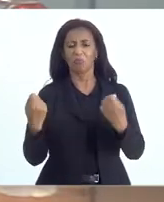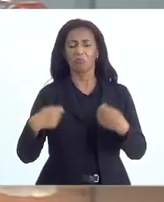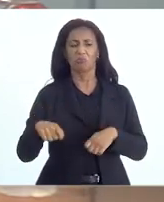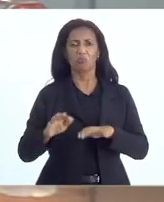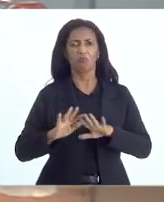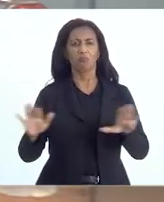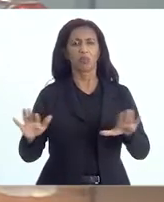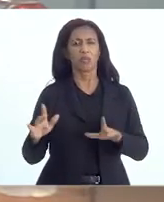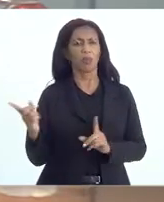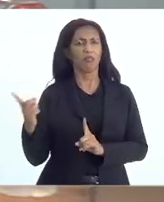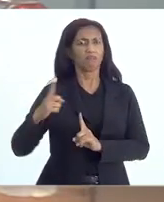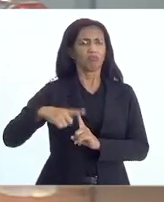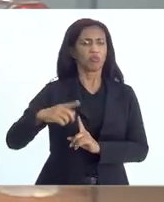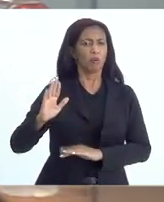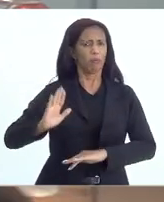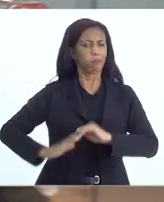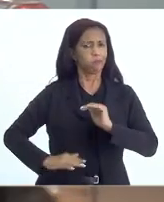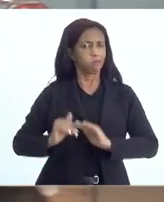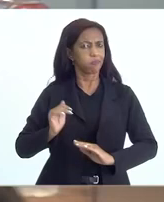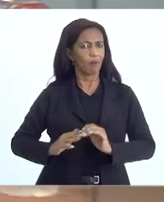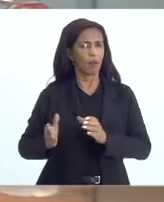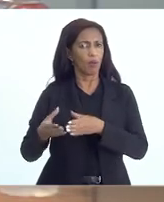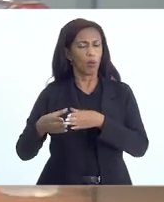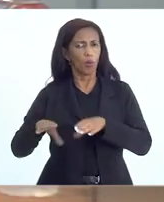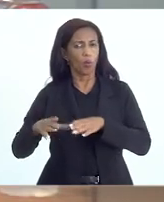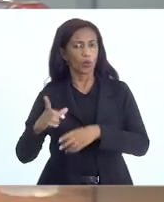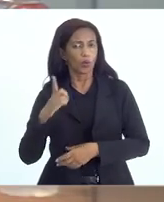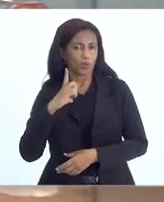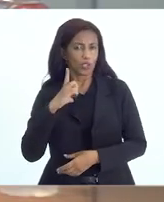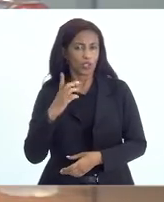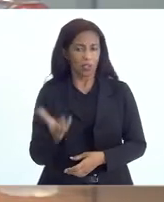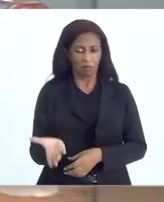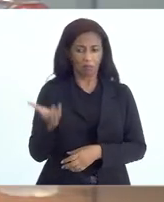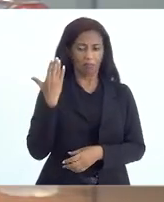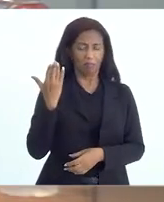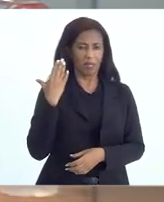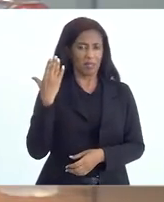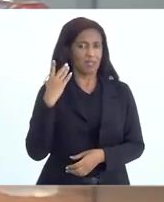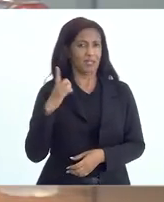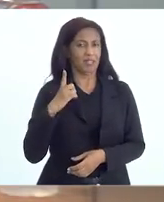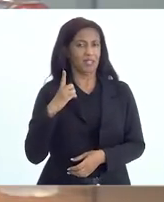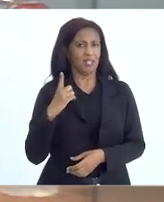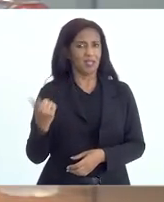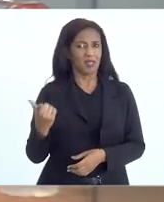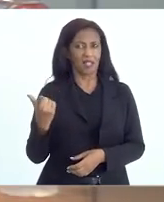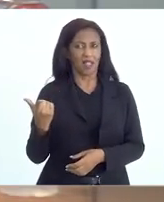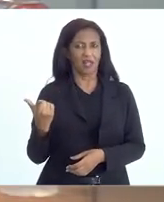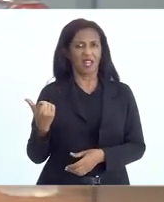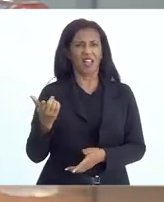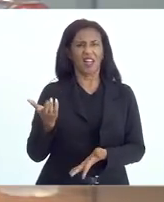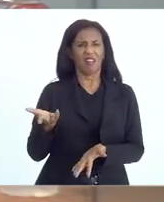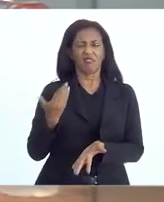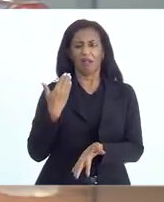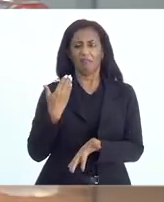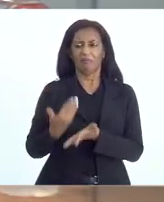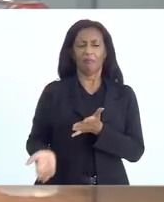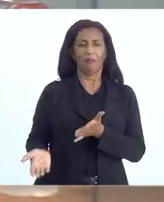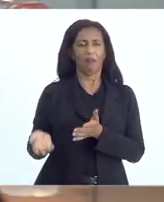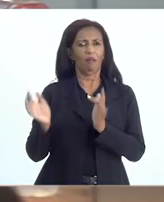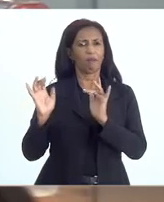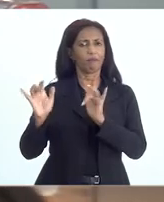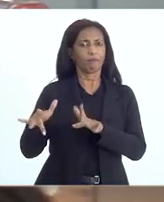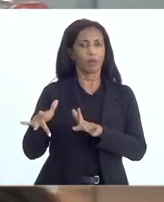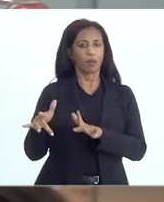necessita daquele tipo de profissional é um concurso Tim aquela aquela Mística de estar caduco e não necessariamente